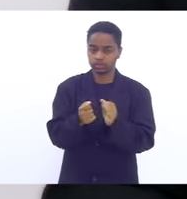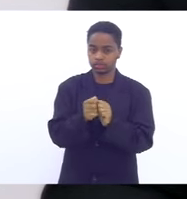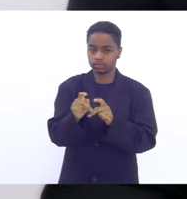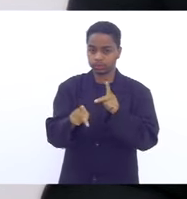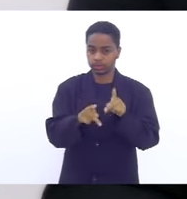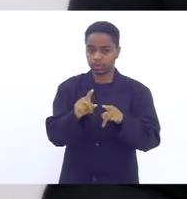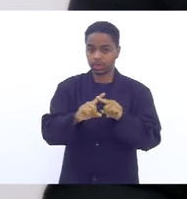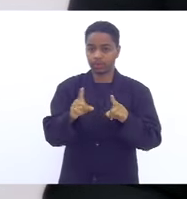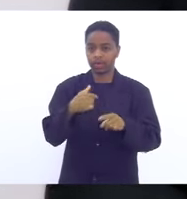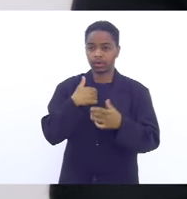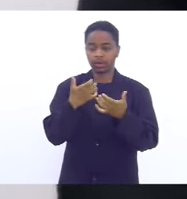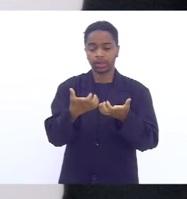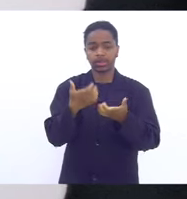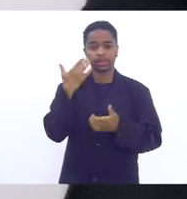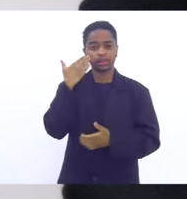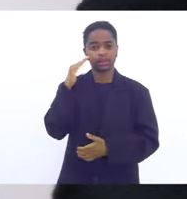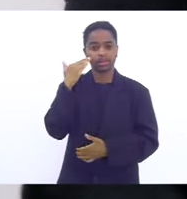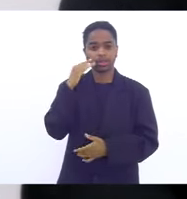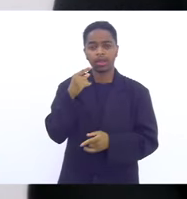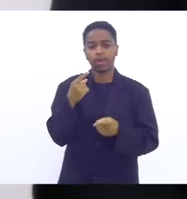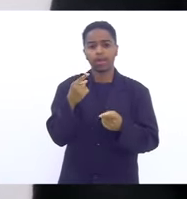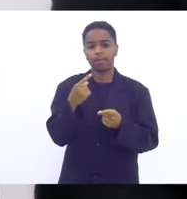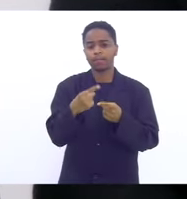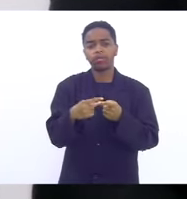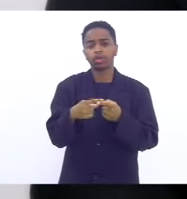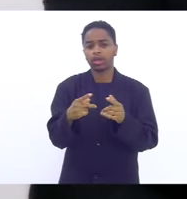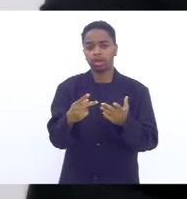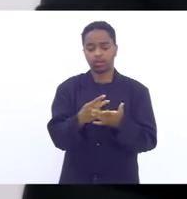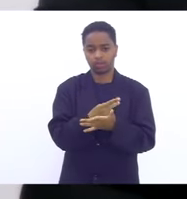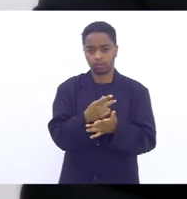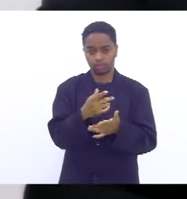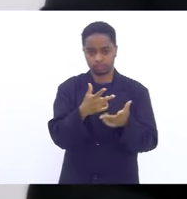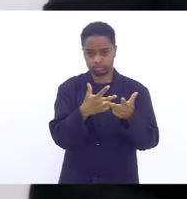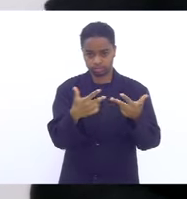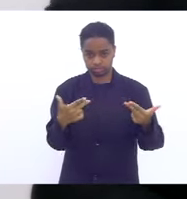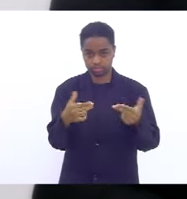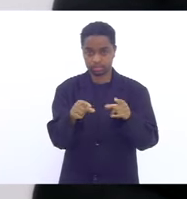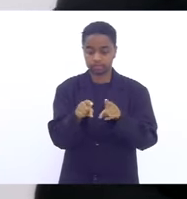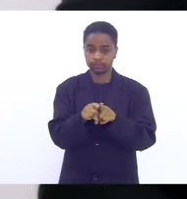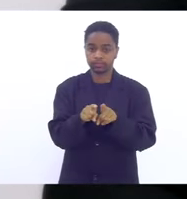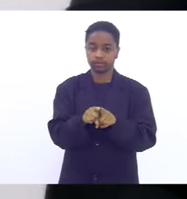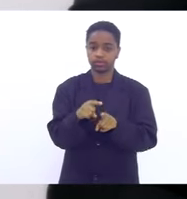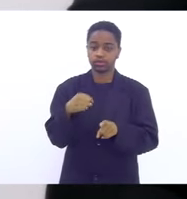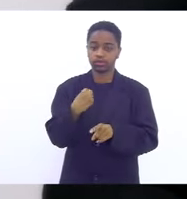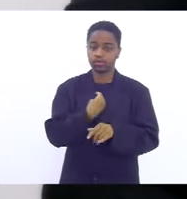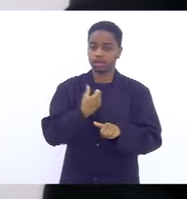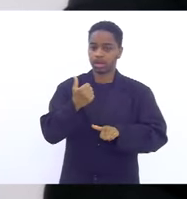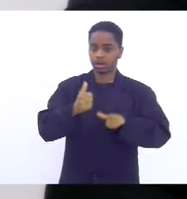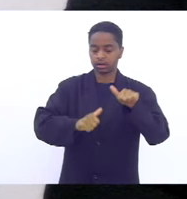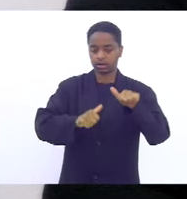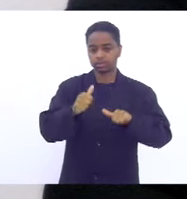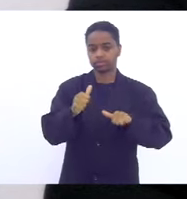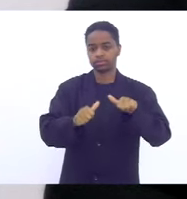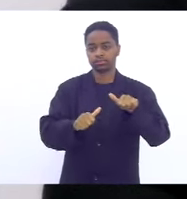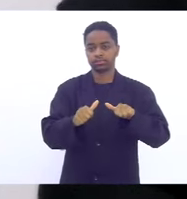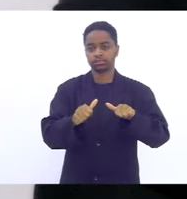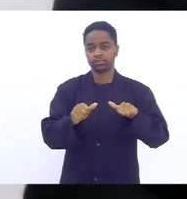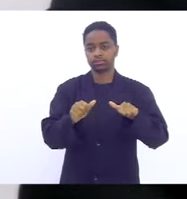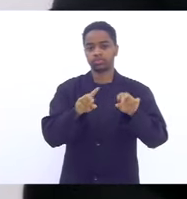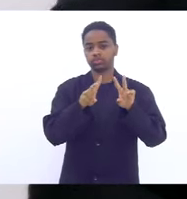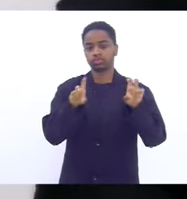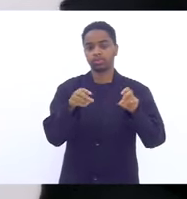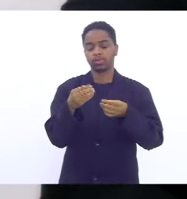entender a causa de tudo isso para a gente poder trazer uma análise sobre o